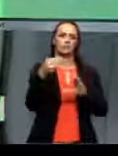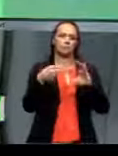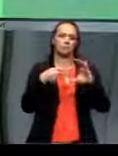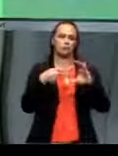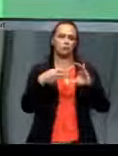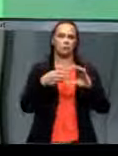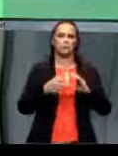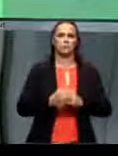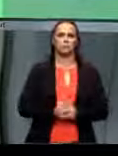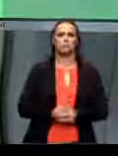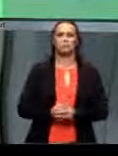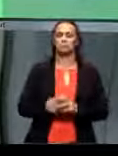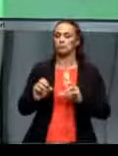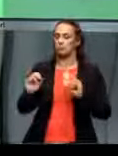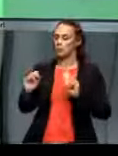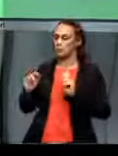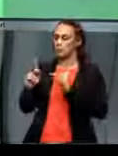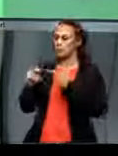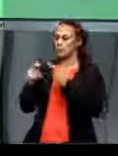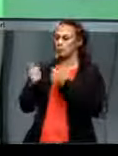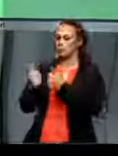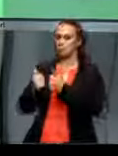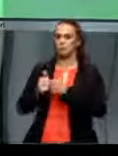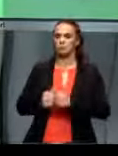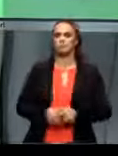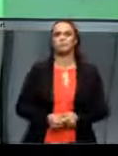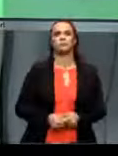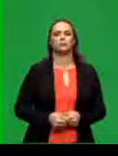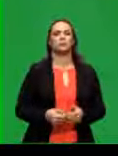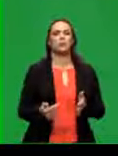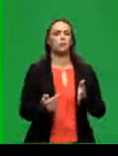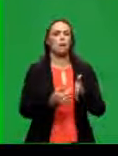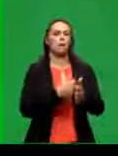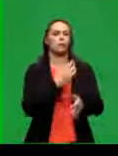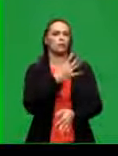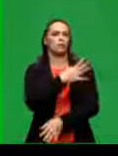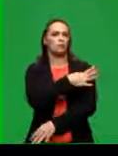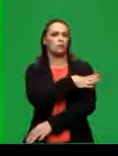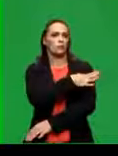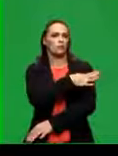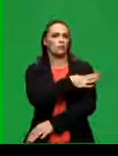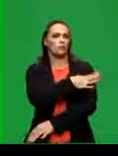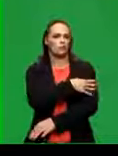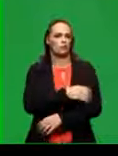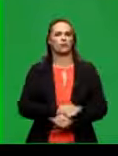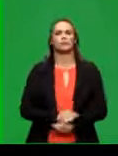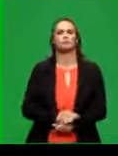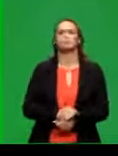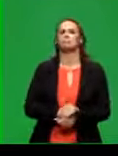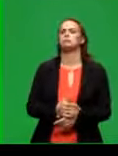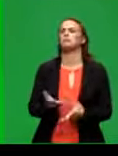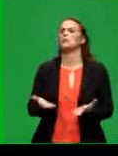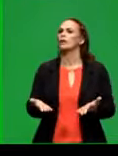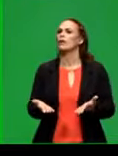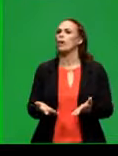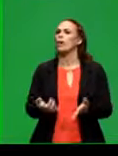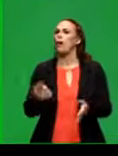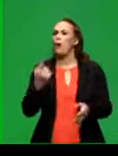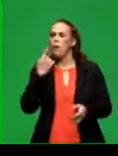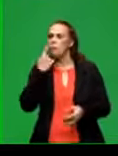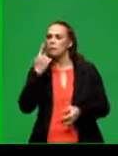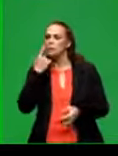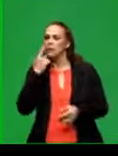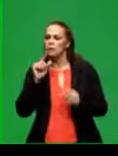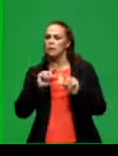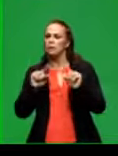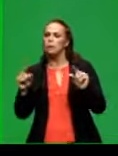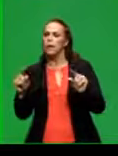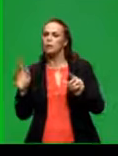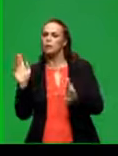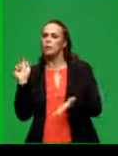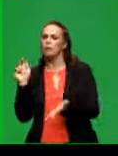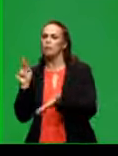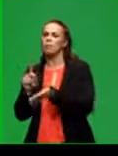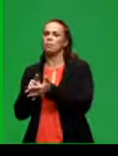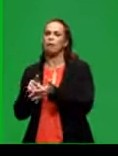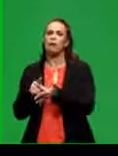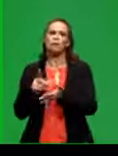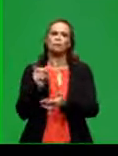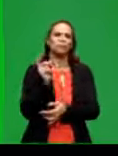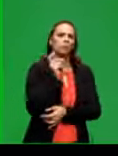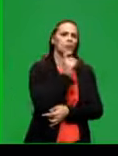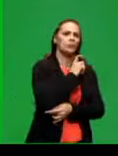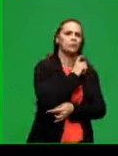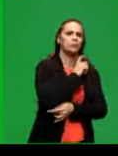Quarto ano, identifique se a frase é verdadeira ou é falsa. A formulação